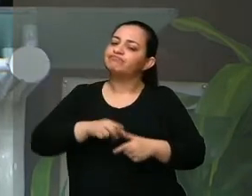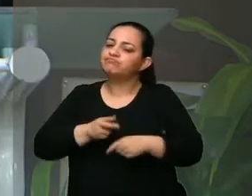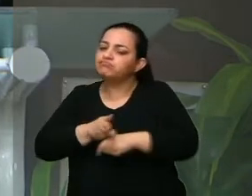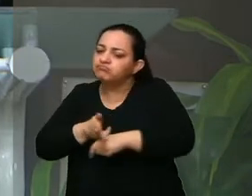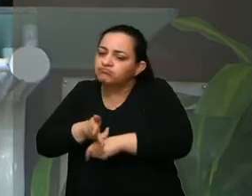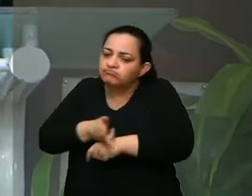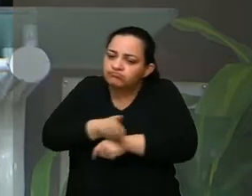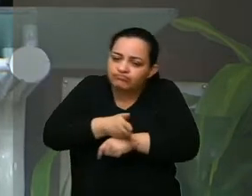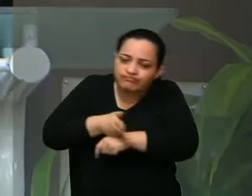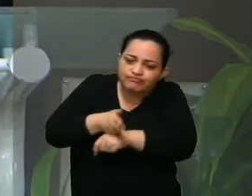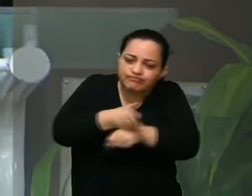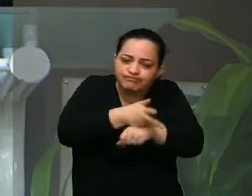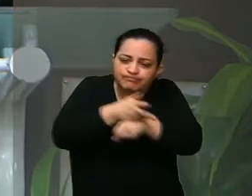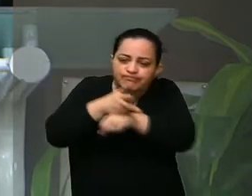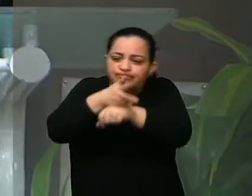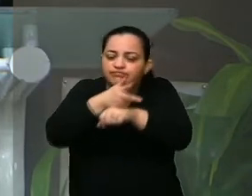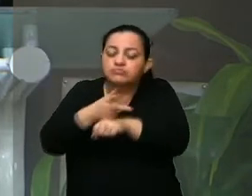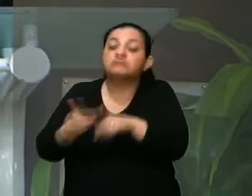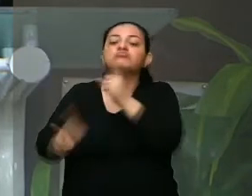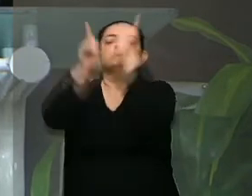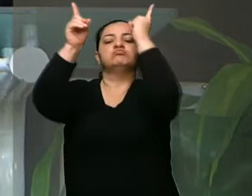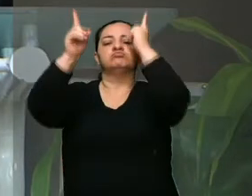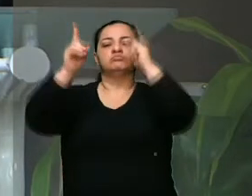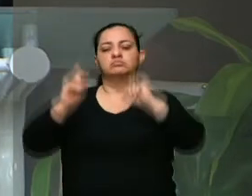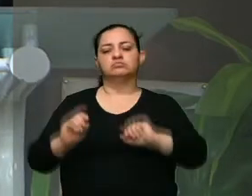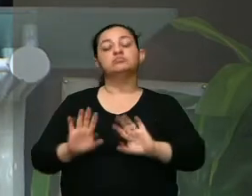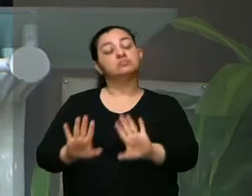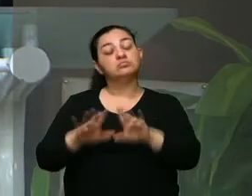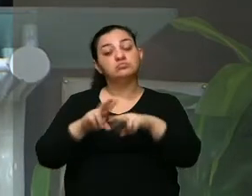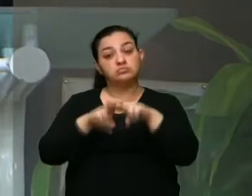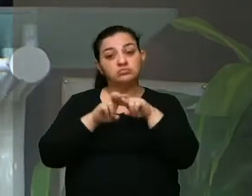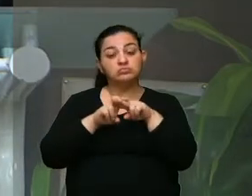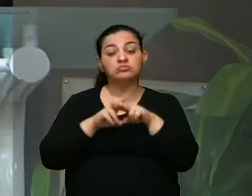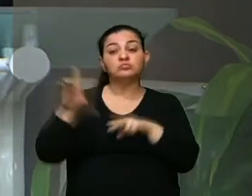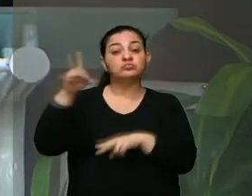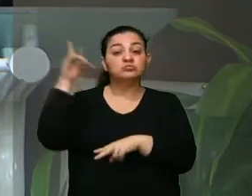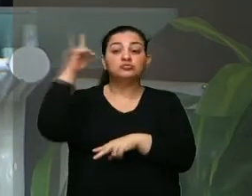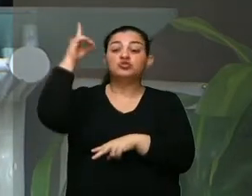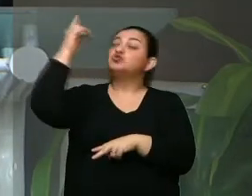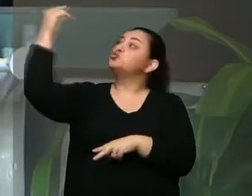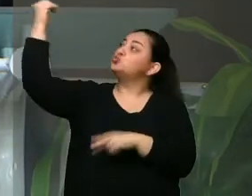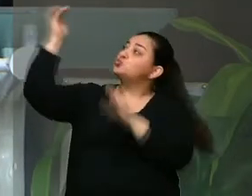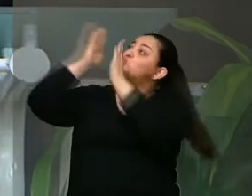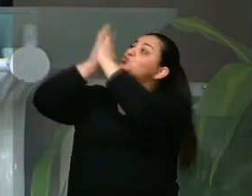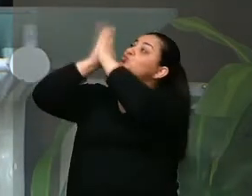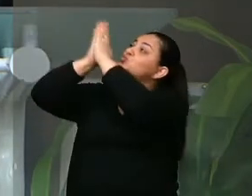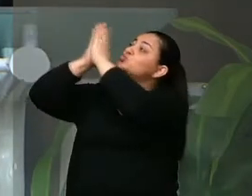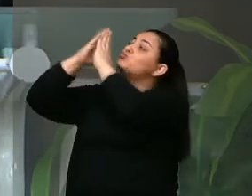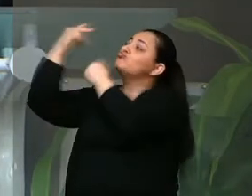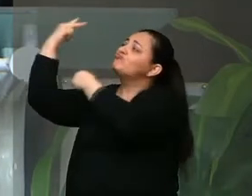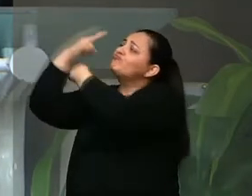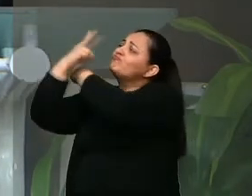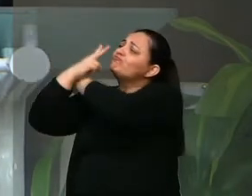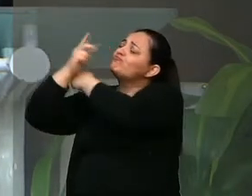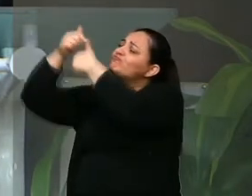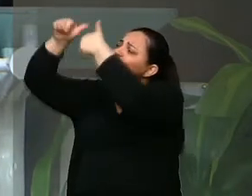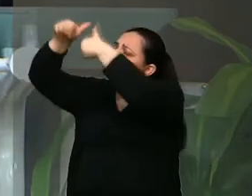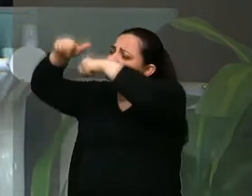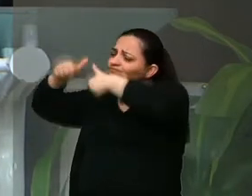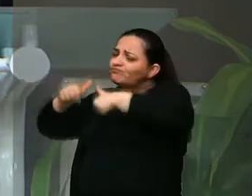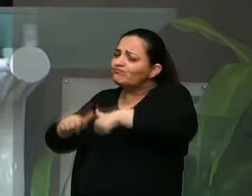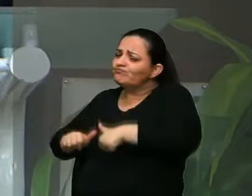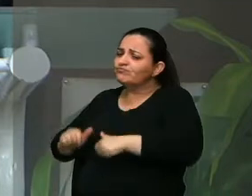lá dentro aí ele vem por isso que david sonda o meu coração faz um exame